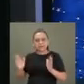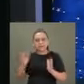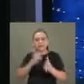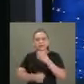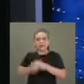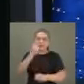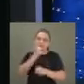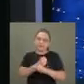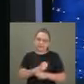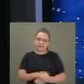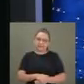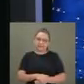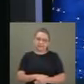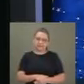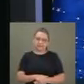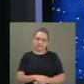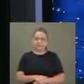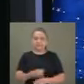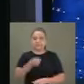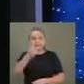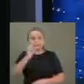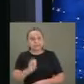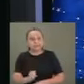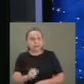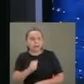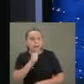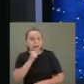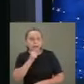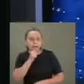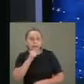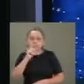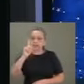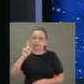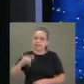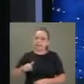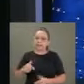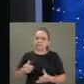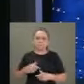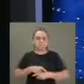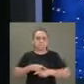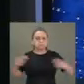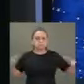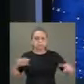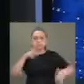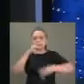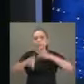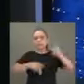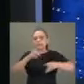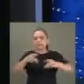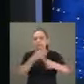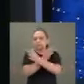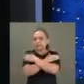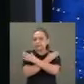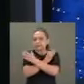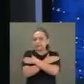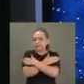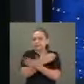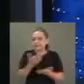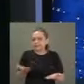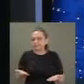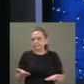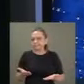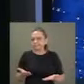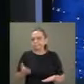passado se ainda é a grande população desocupada 8